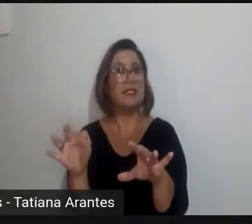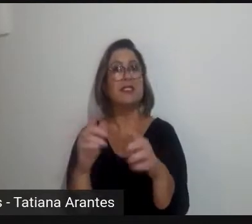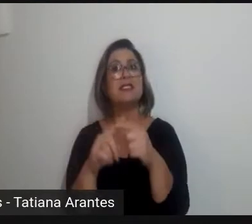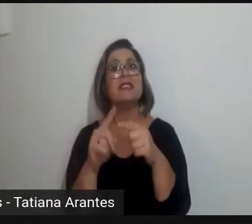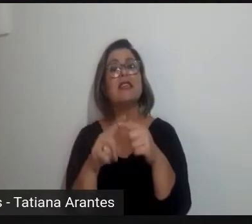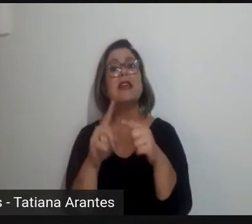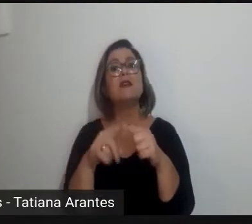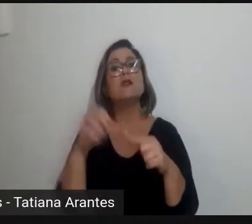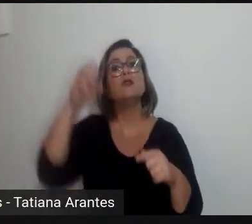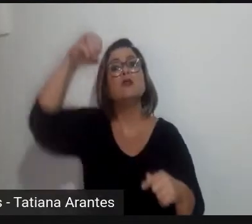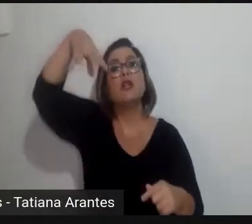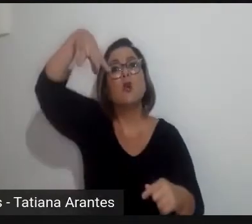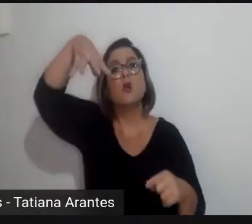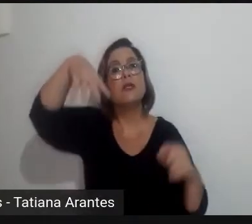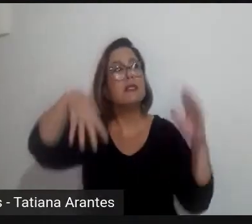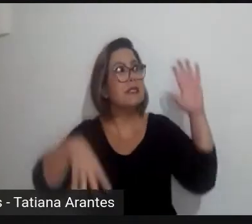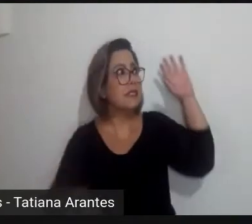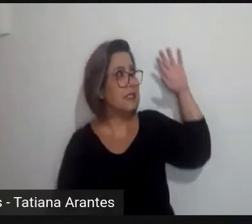ter reflexos na tela.